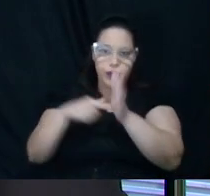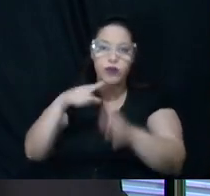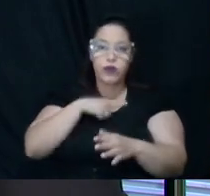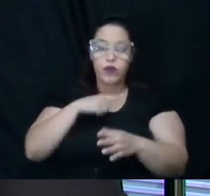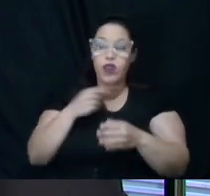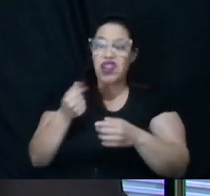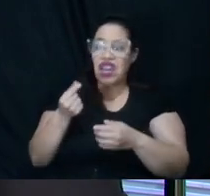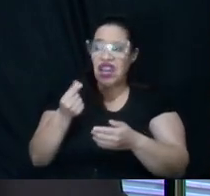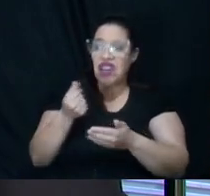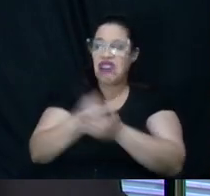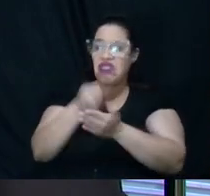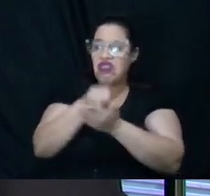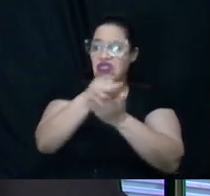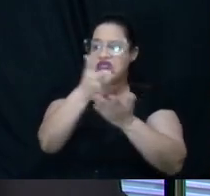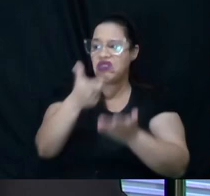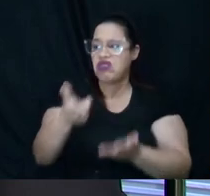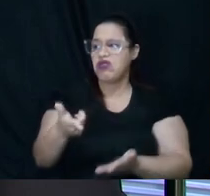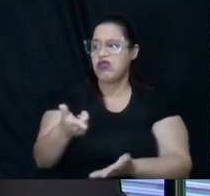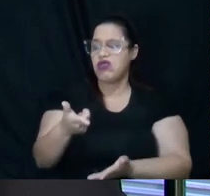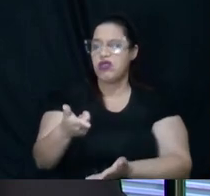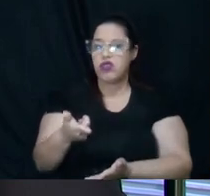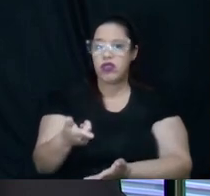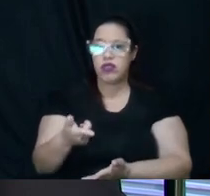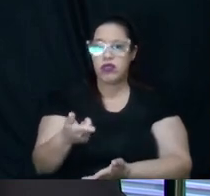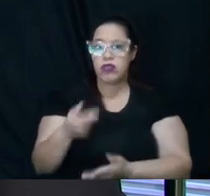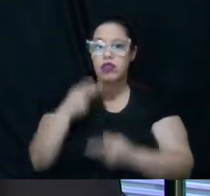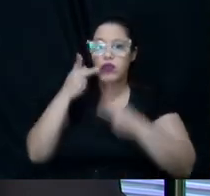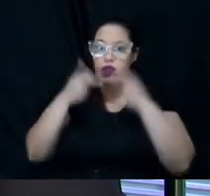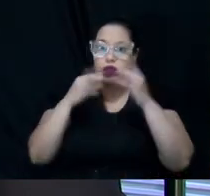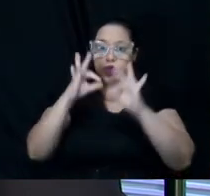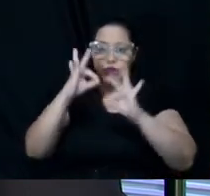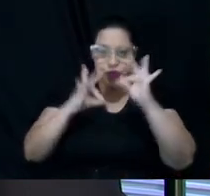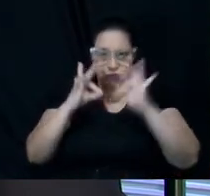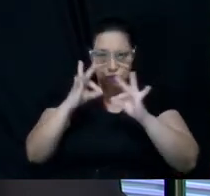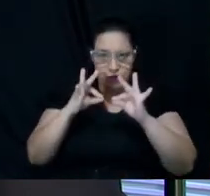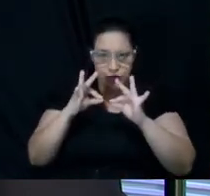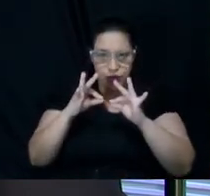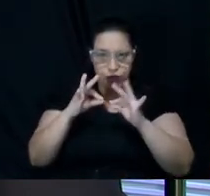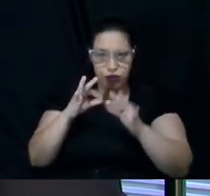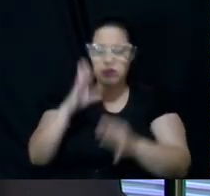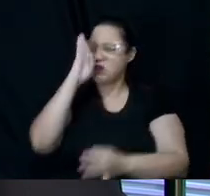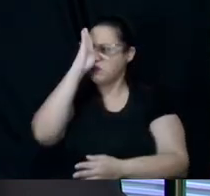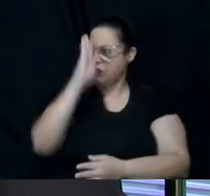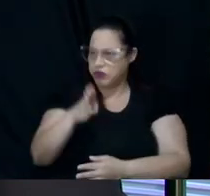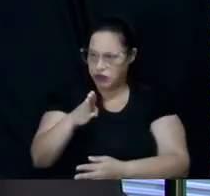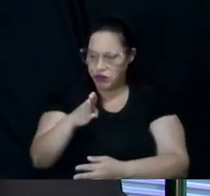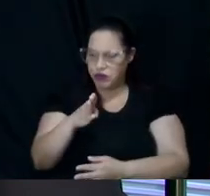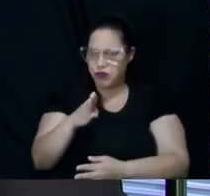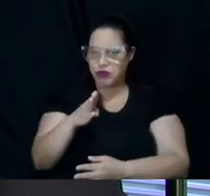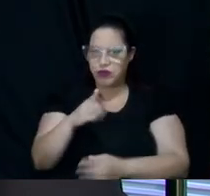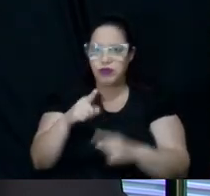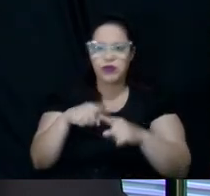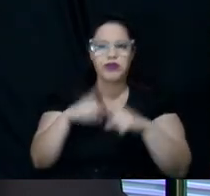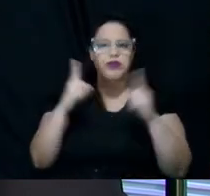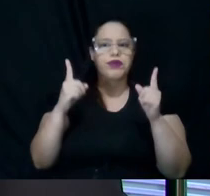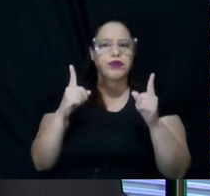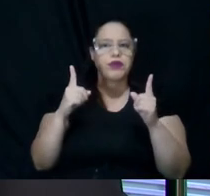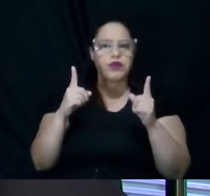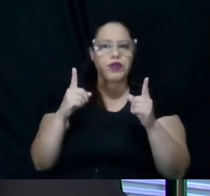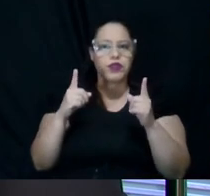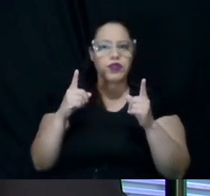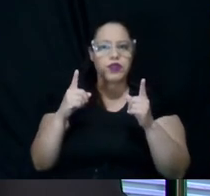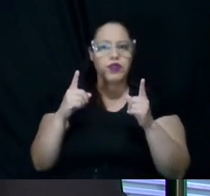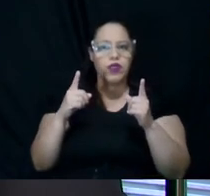E eu falo que assim, o planejamento ele é o primordial a ser feito, mas muitas vezes ocorrem algumas